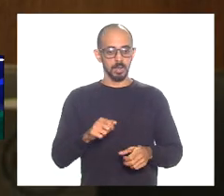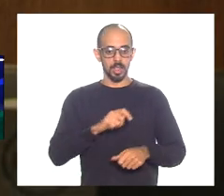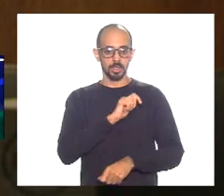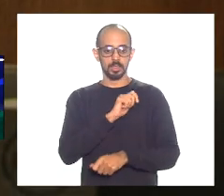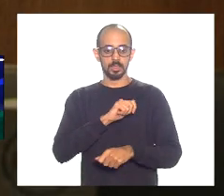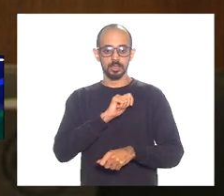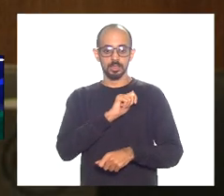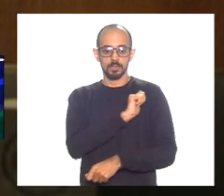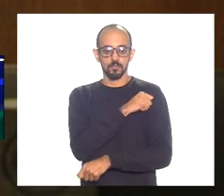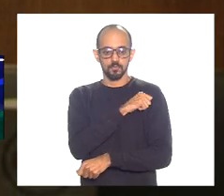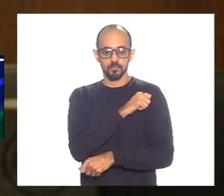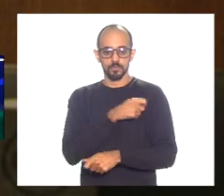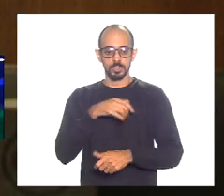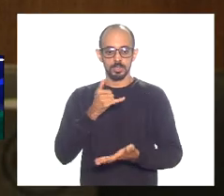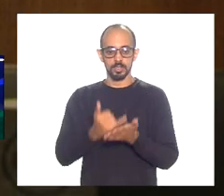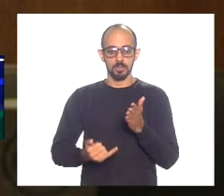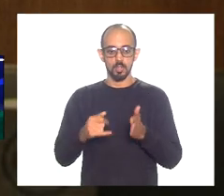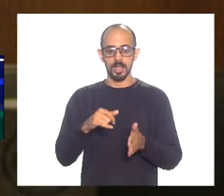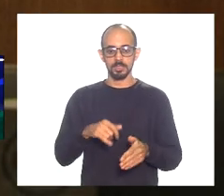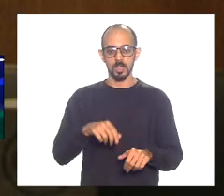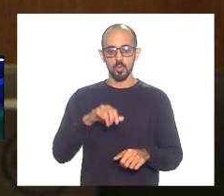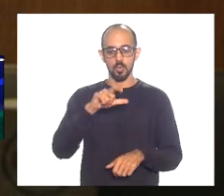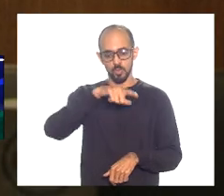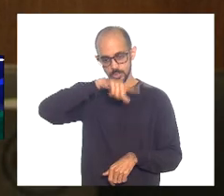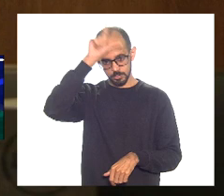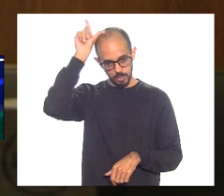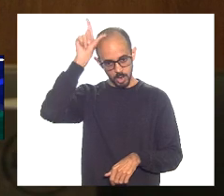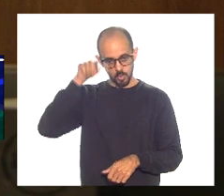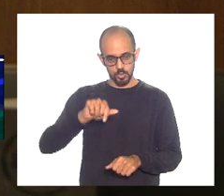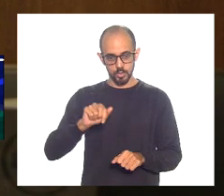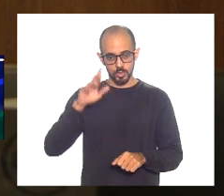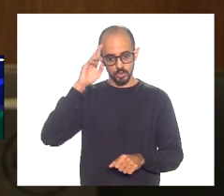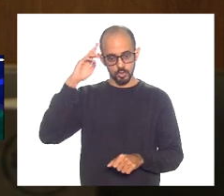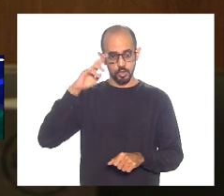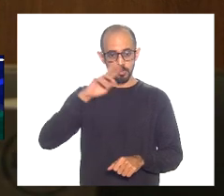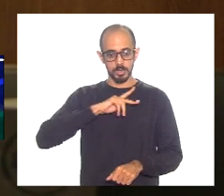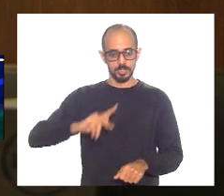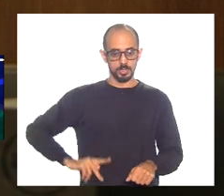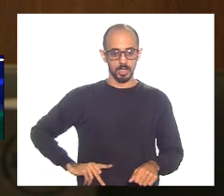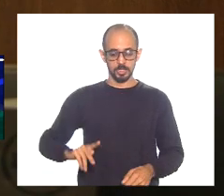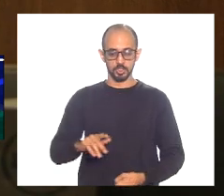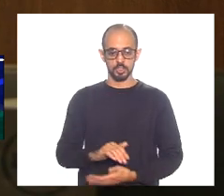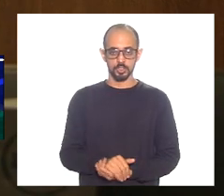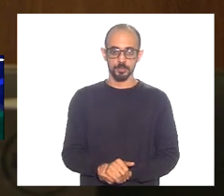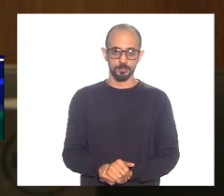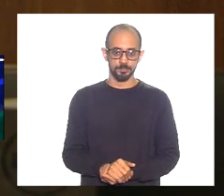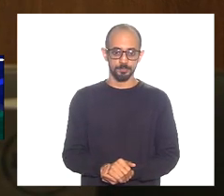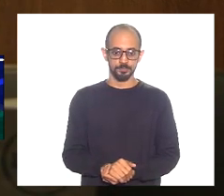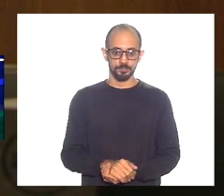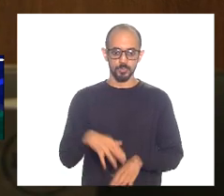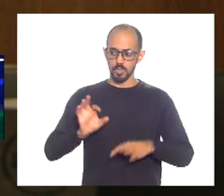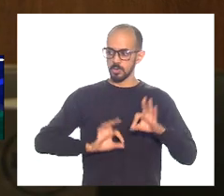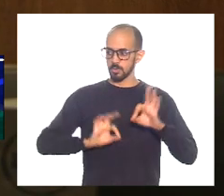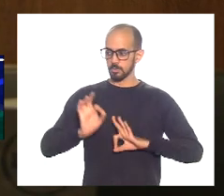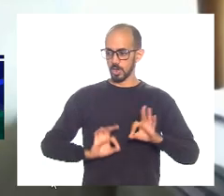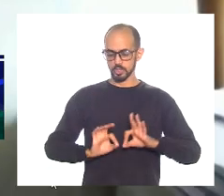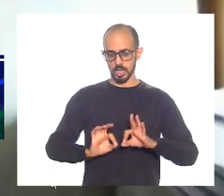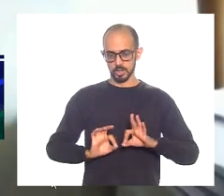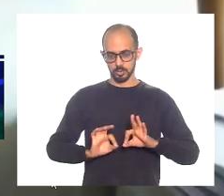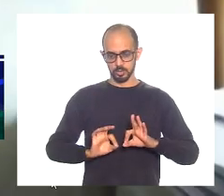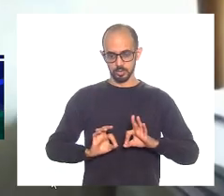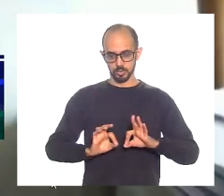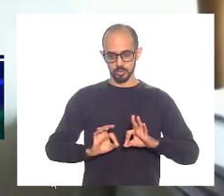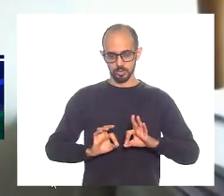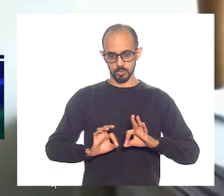Paulo. Senhor presidente, O projeto que estava